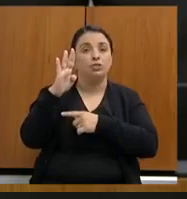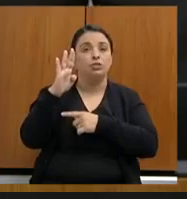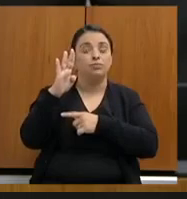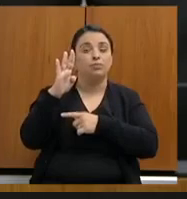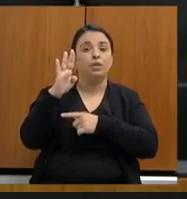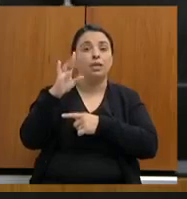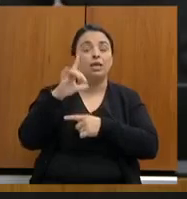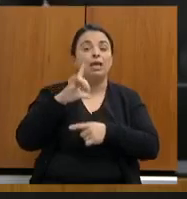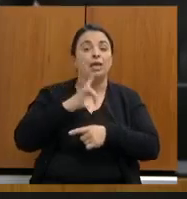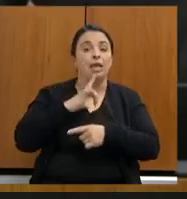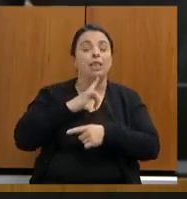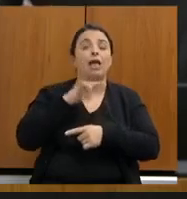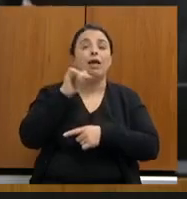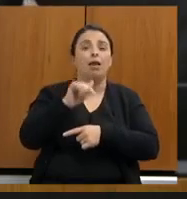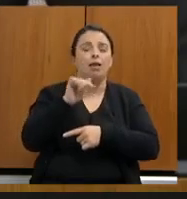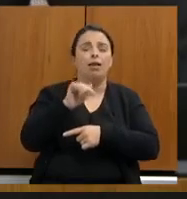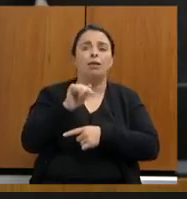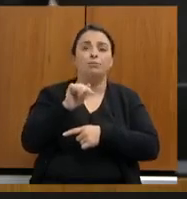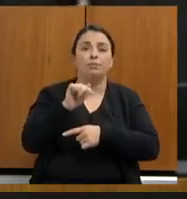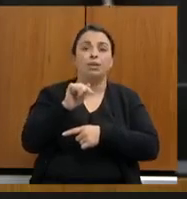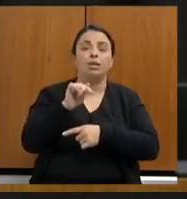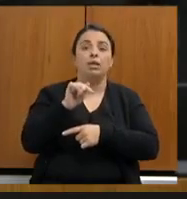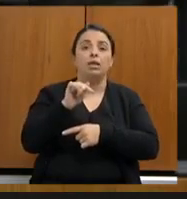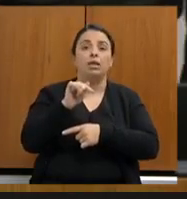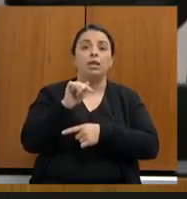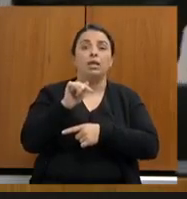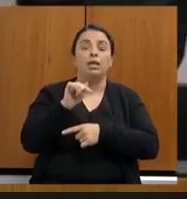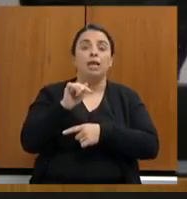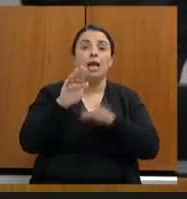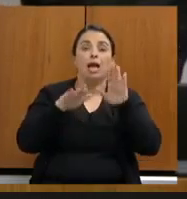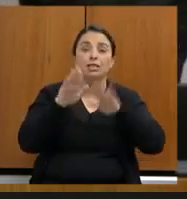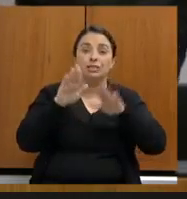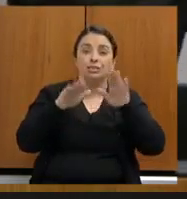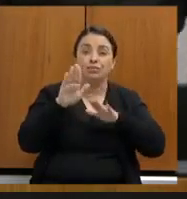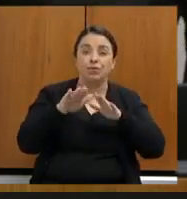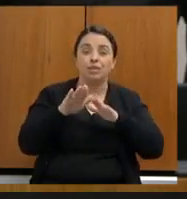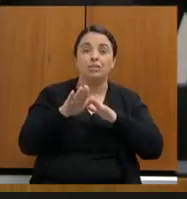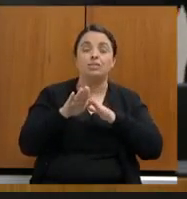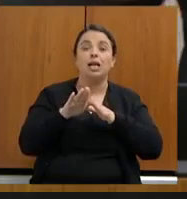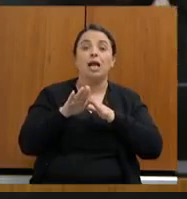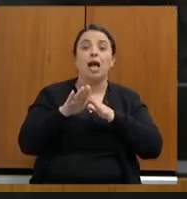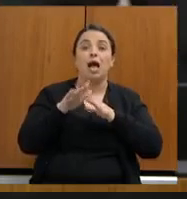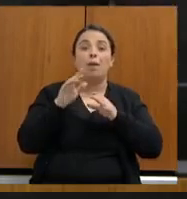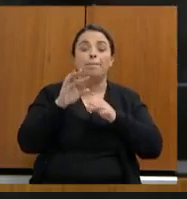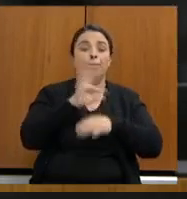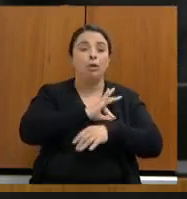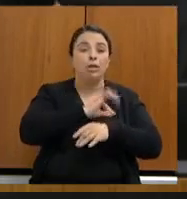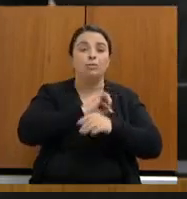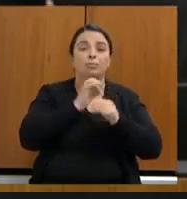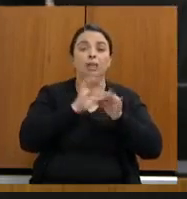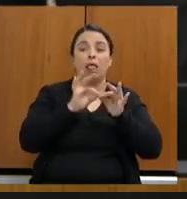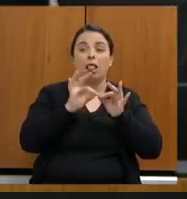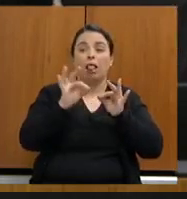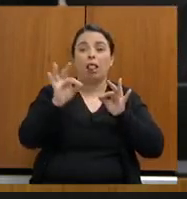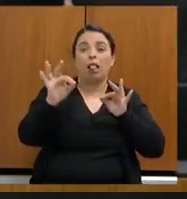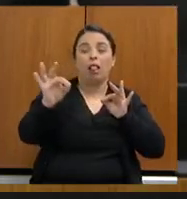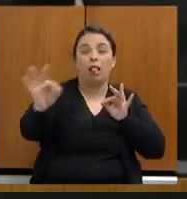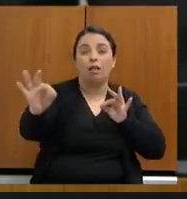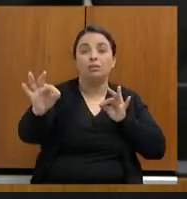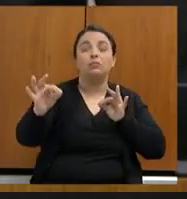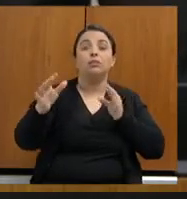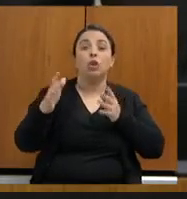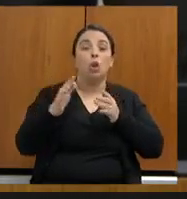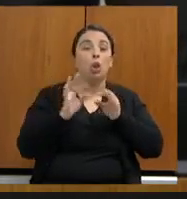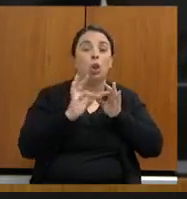por estrada de chão cerca de 3 horas para encerramento de ocorrência em Nanuque mas em